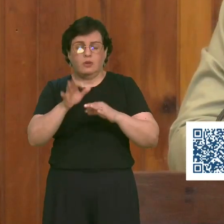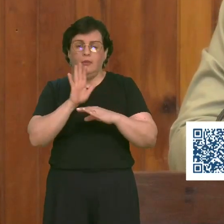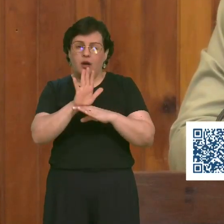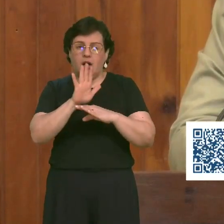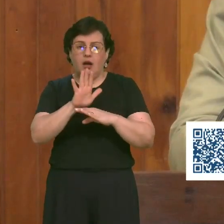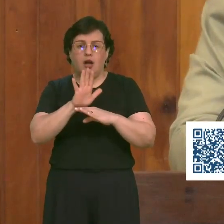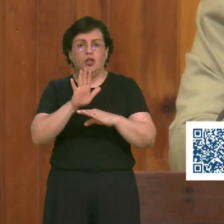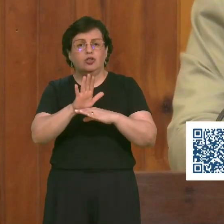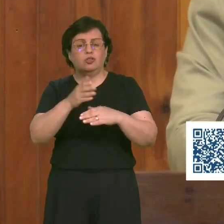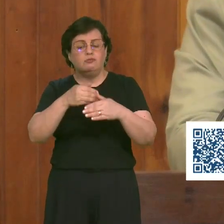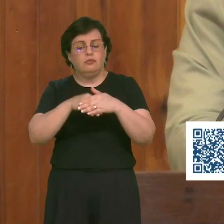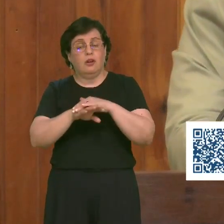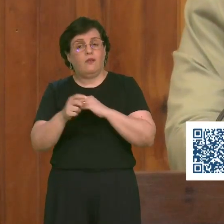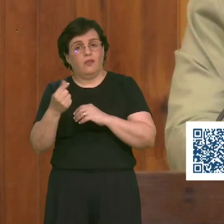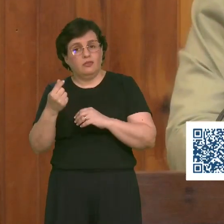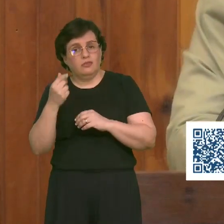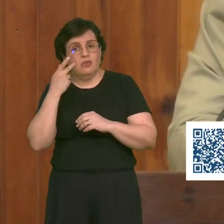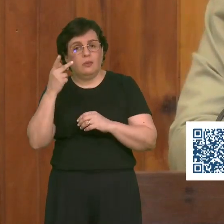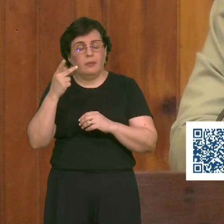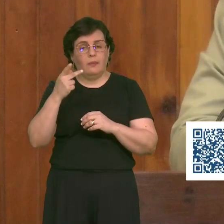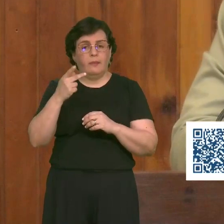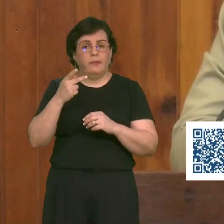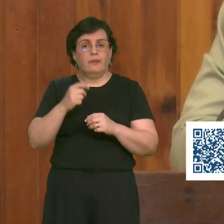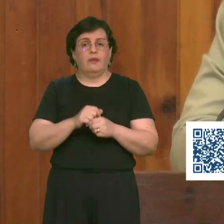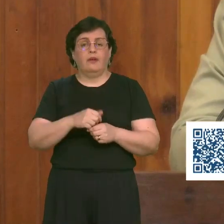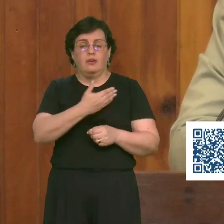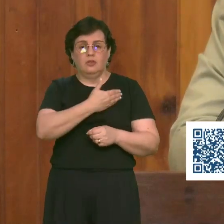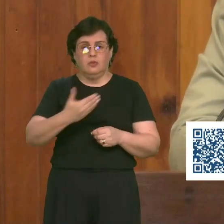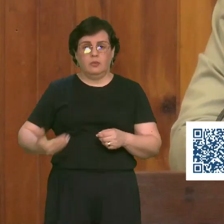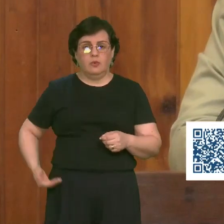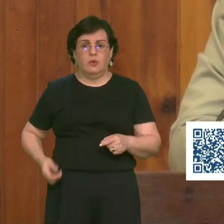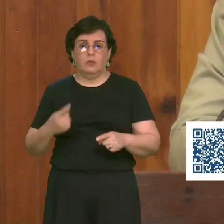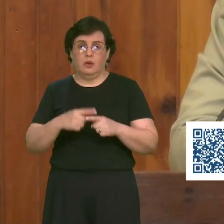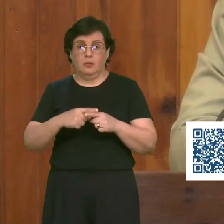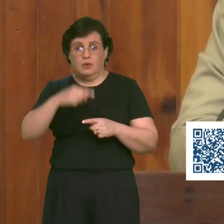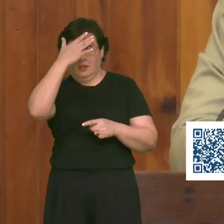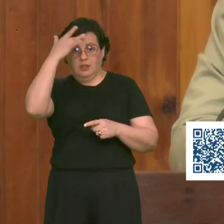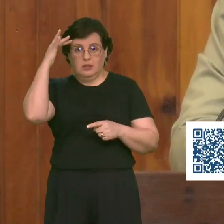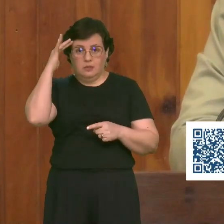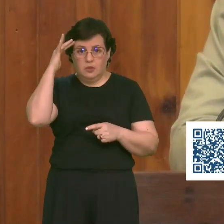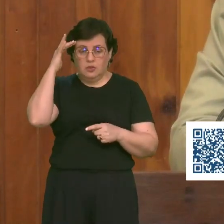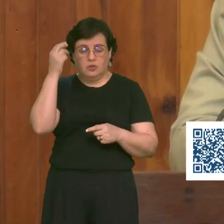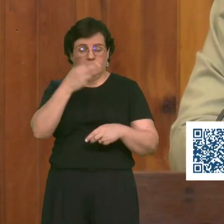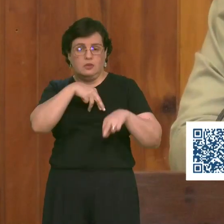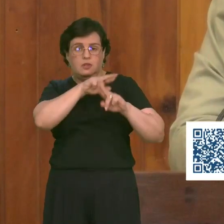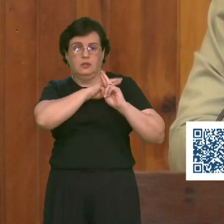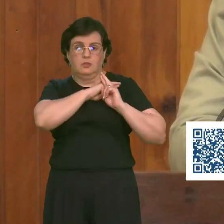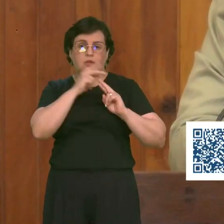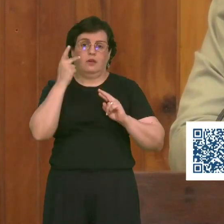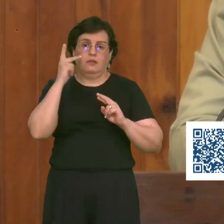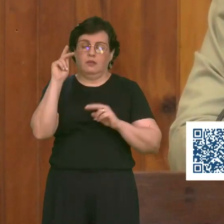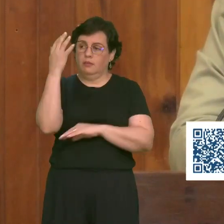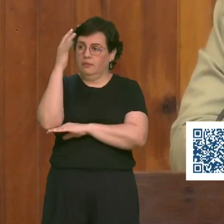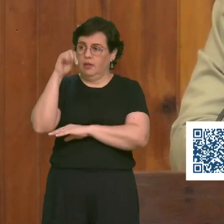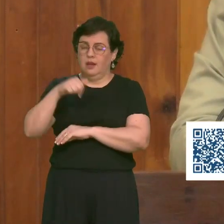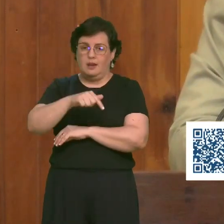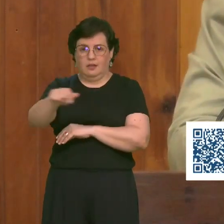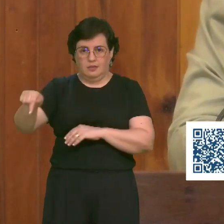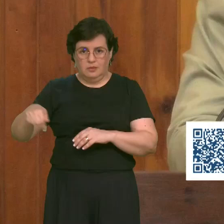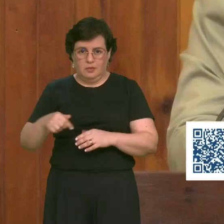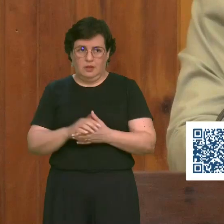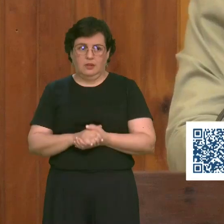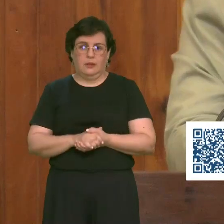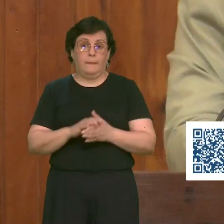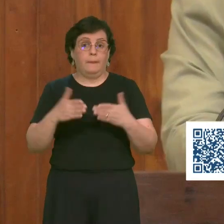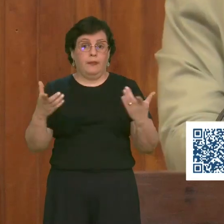economias as cofres públicos ficando sobre a responsabilidade dos adotantes as melhorias e cuidados com Paisagismo e demais bem Feitoria